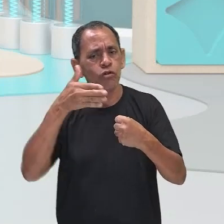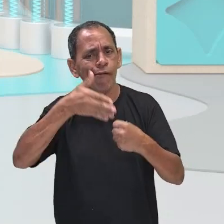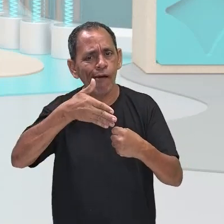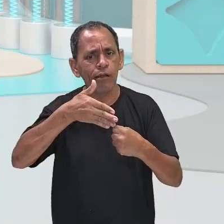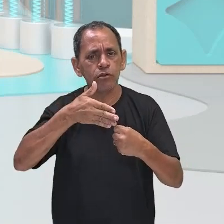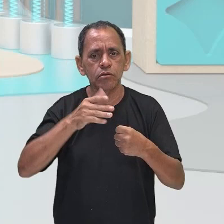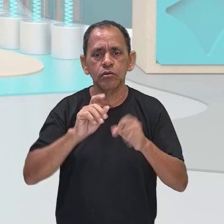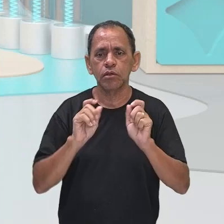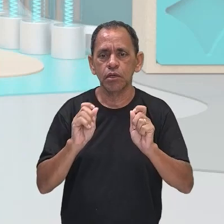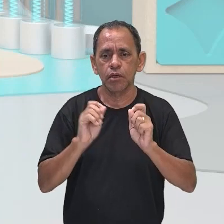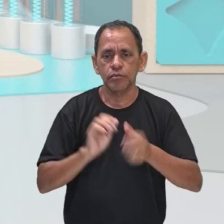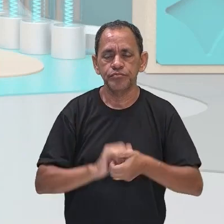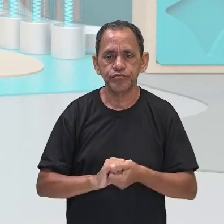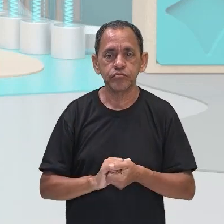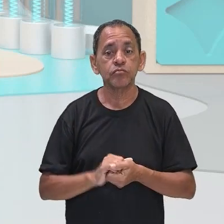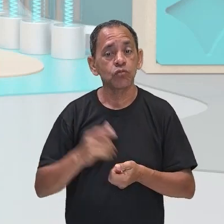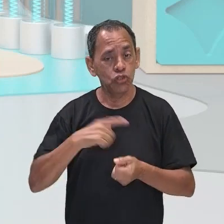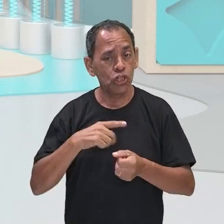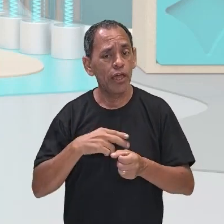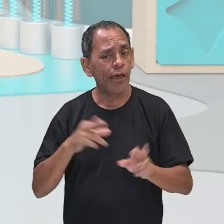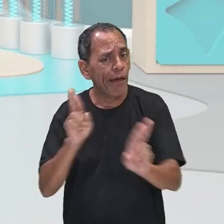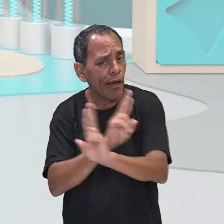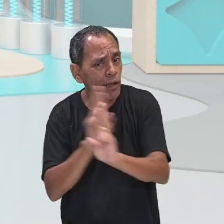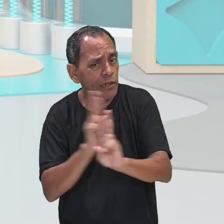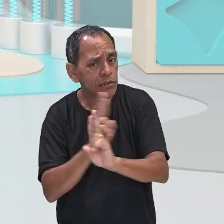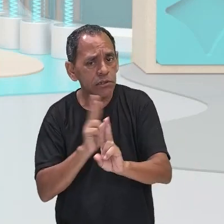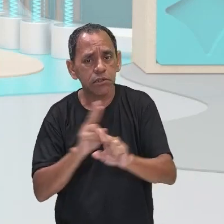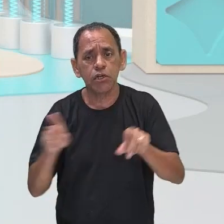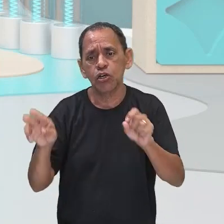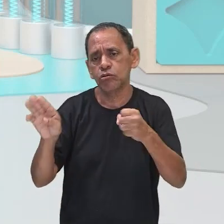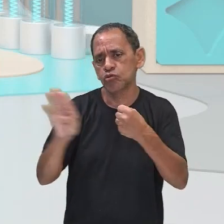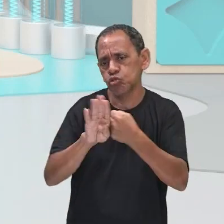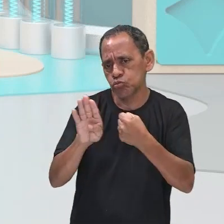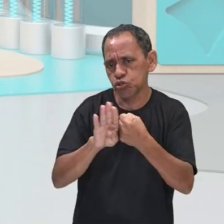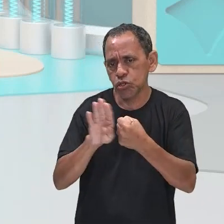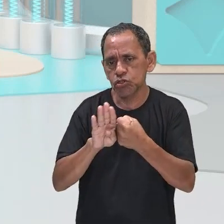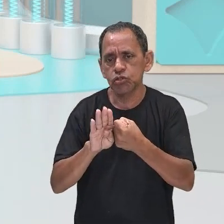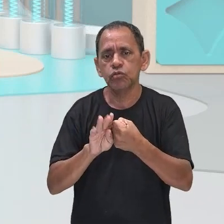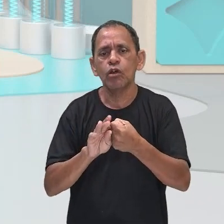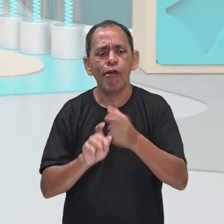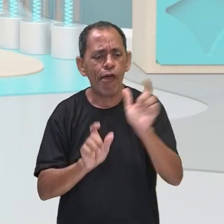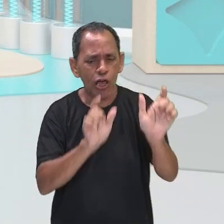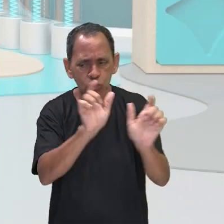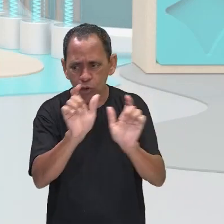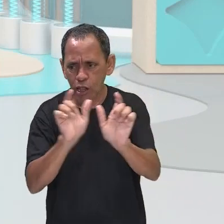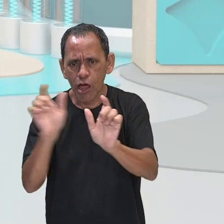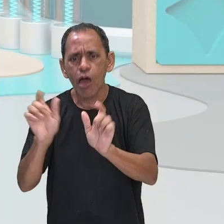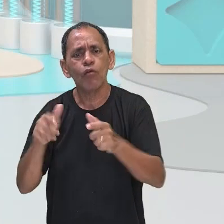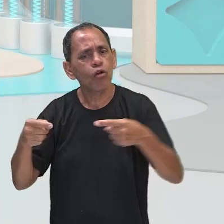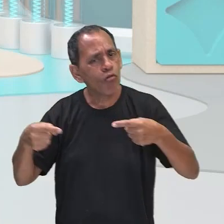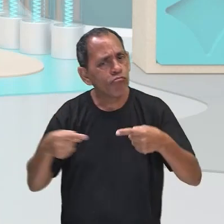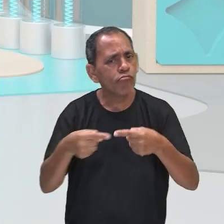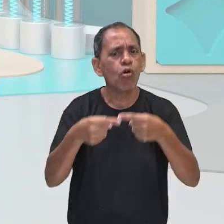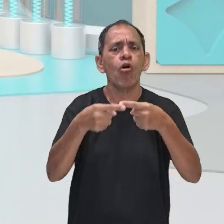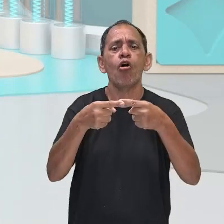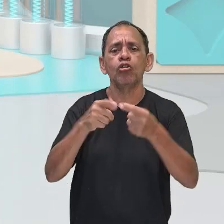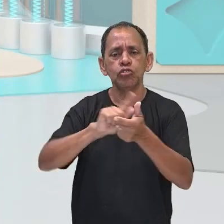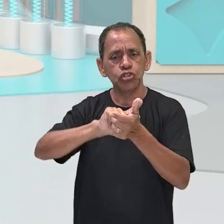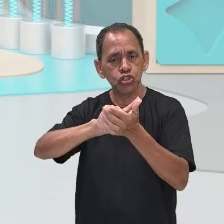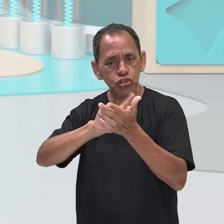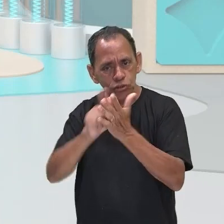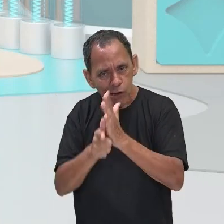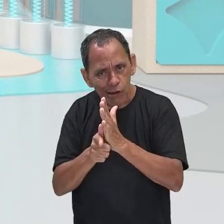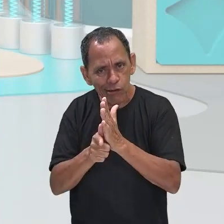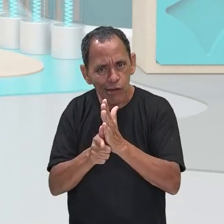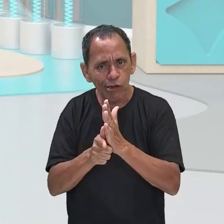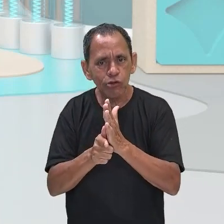relaciona tanto que com o substantivo que essas palavras aqui concordam em gênero e número.